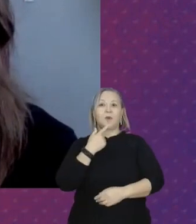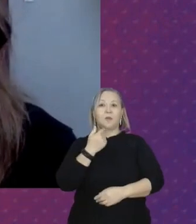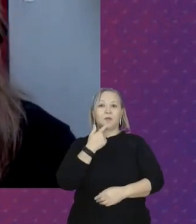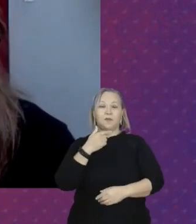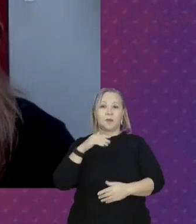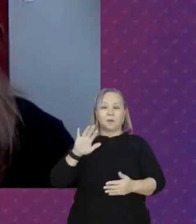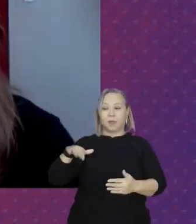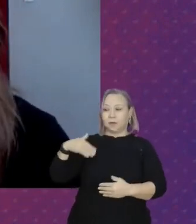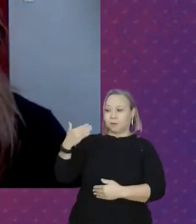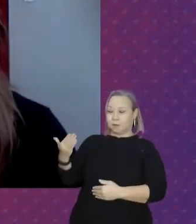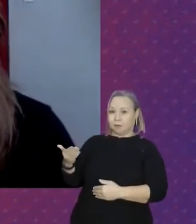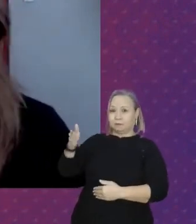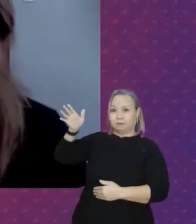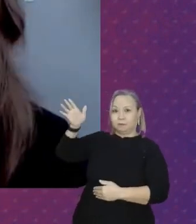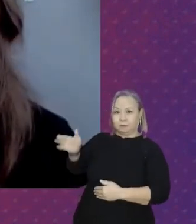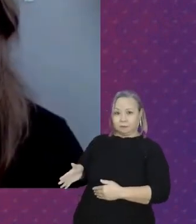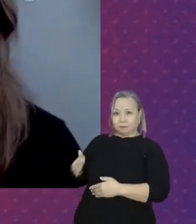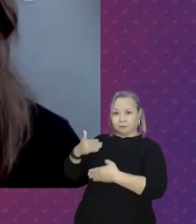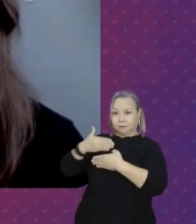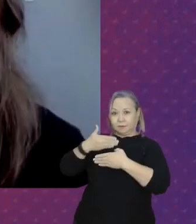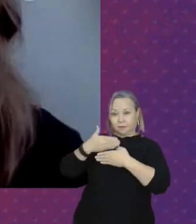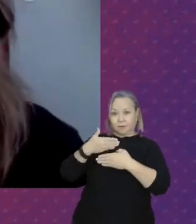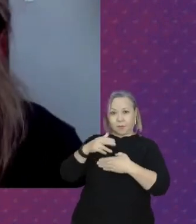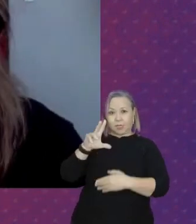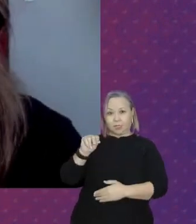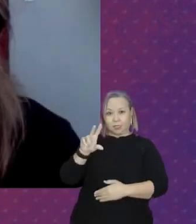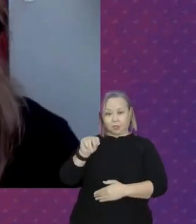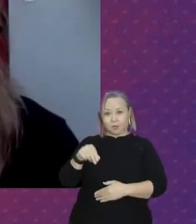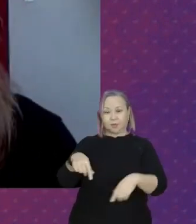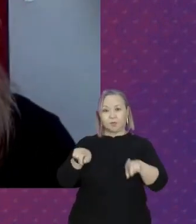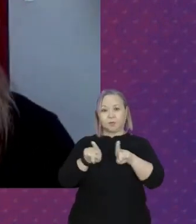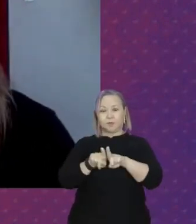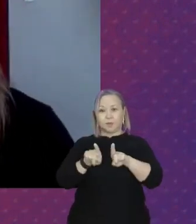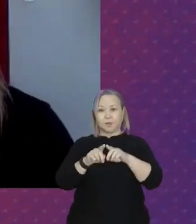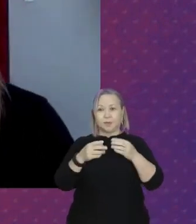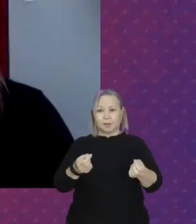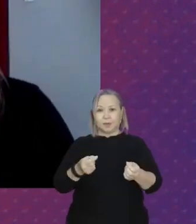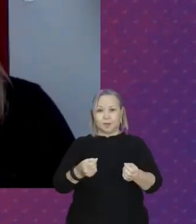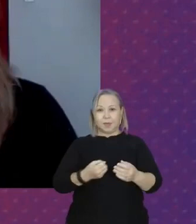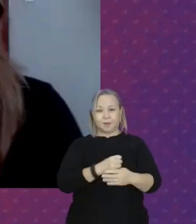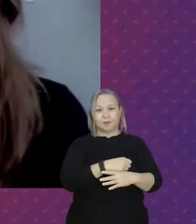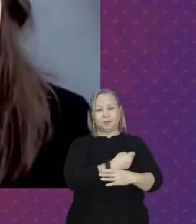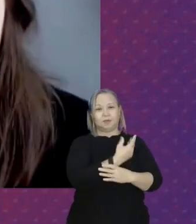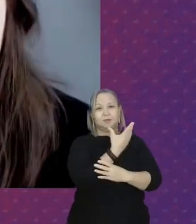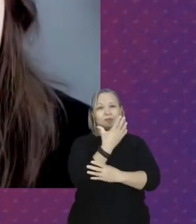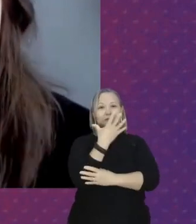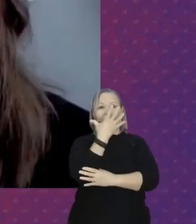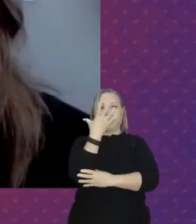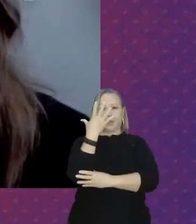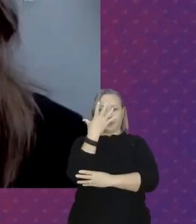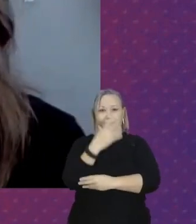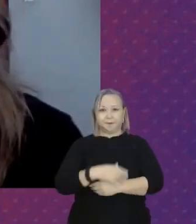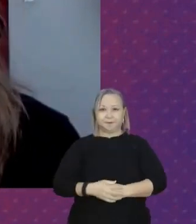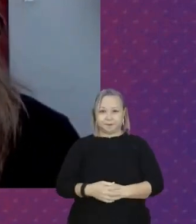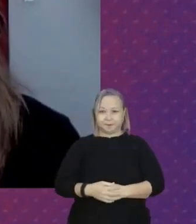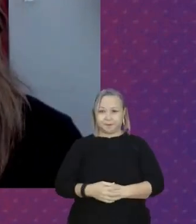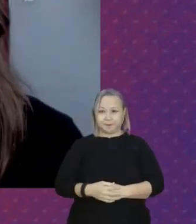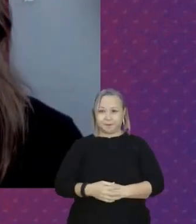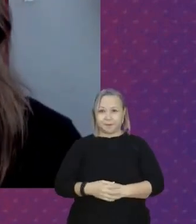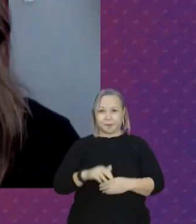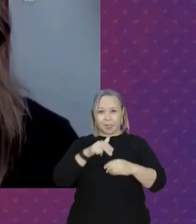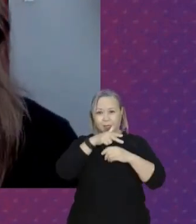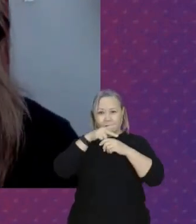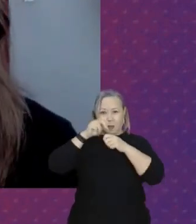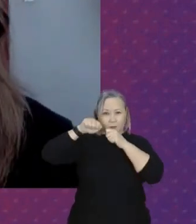uma parede azul e também uma planta. Eu vou gravar